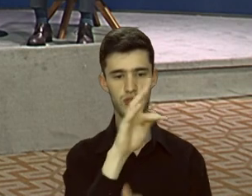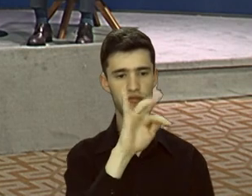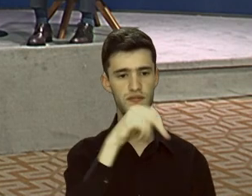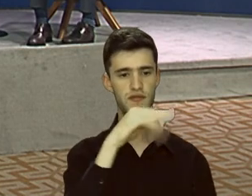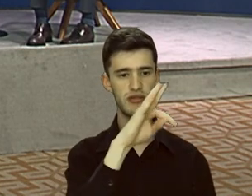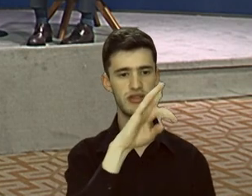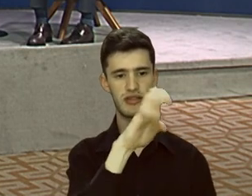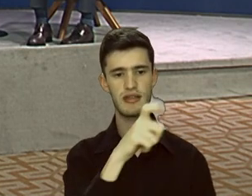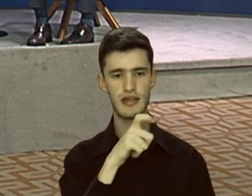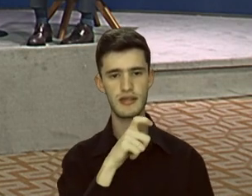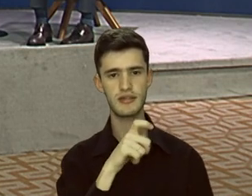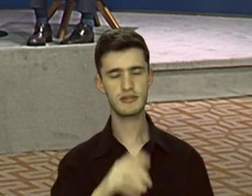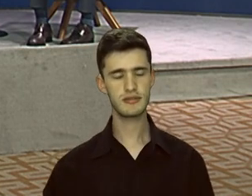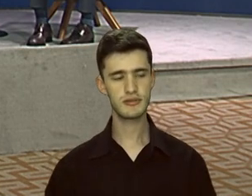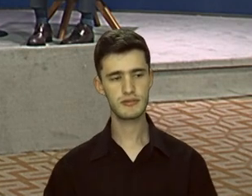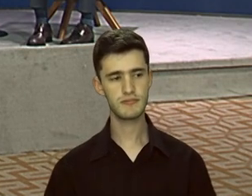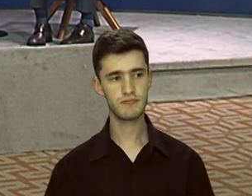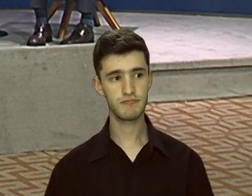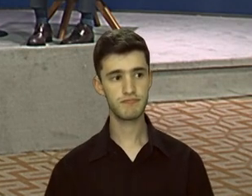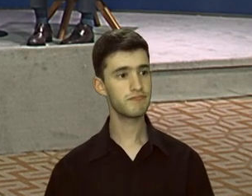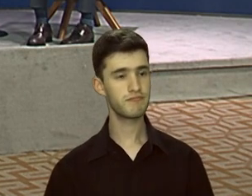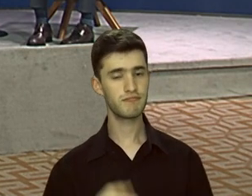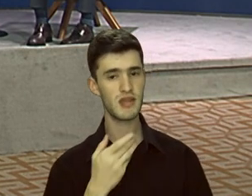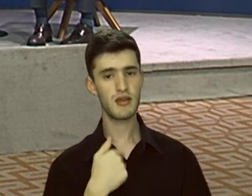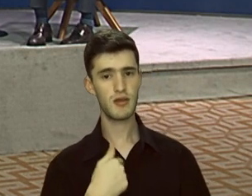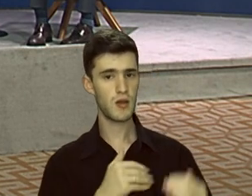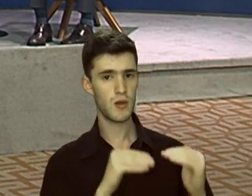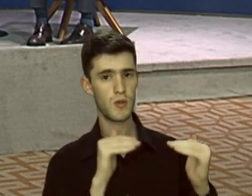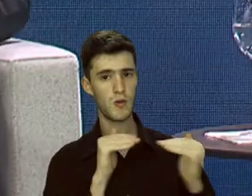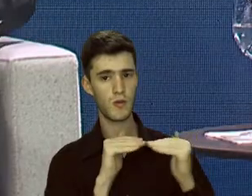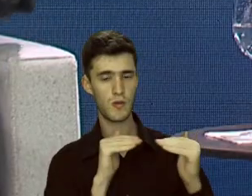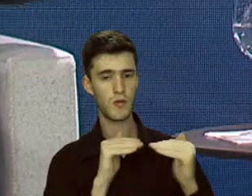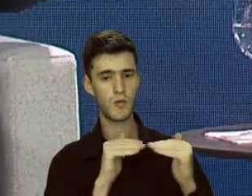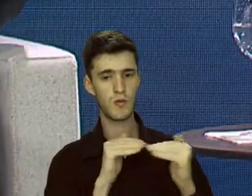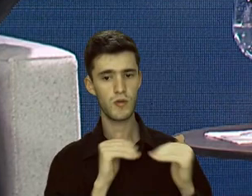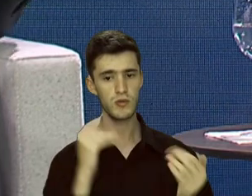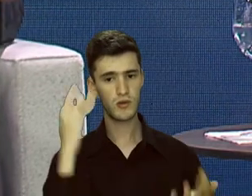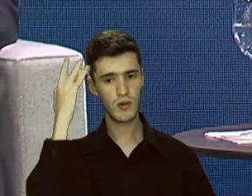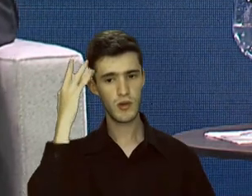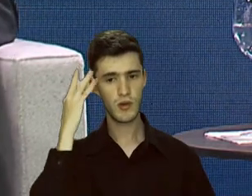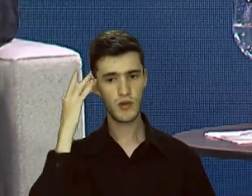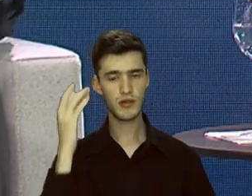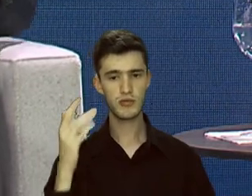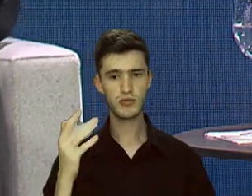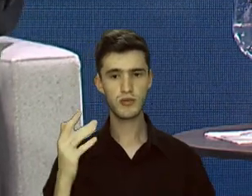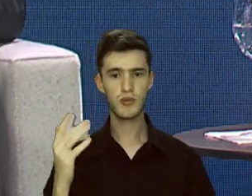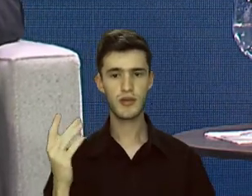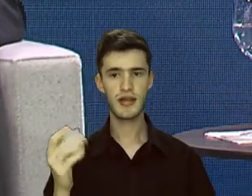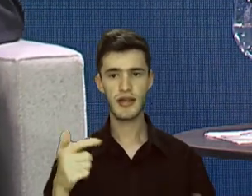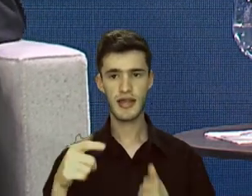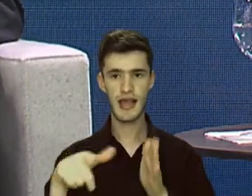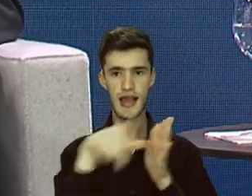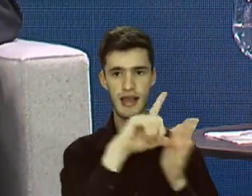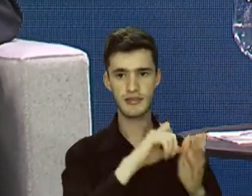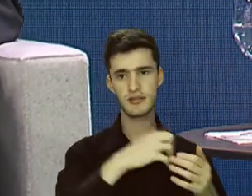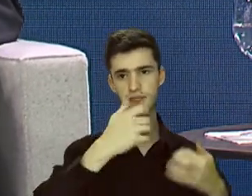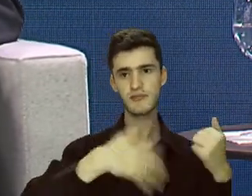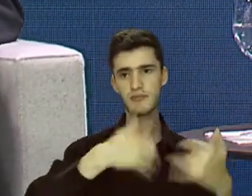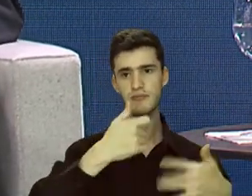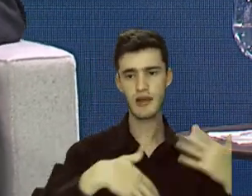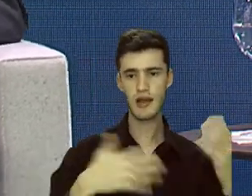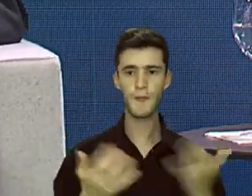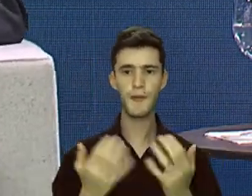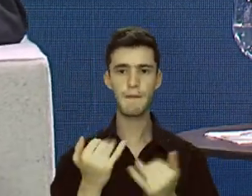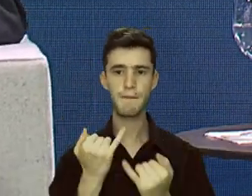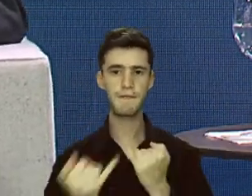eu acho que é concordo com Chico eu acho que vai ter essa essa Fronteira ela fica muito próximo com quem está falando antes as coisas vão se misturar muito com com